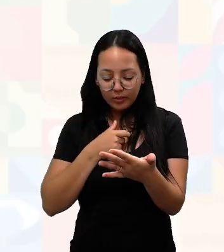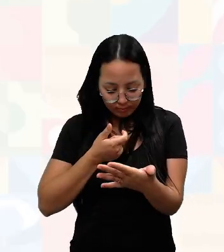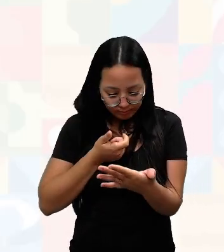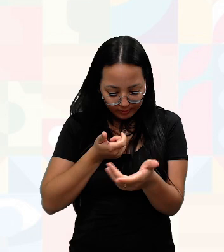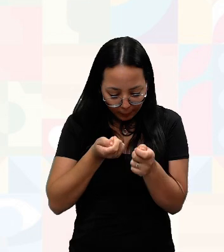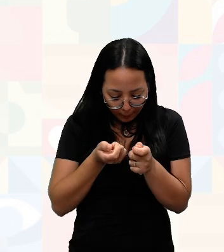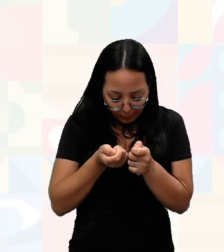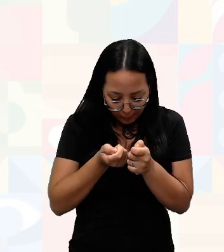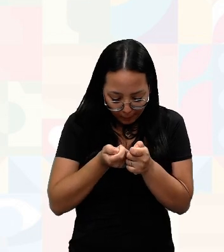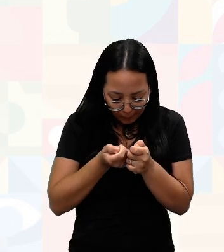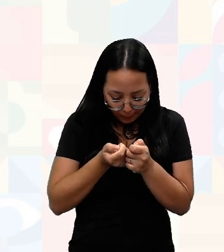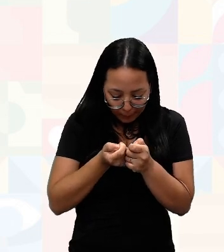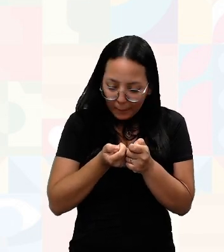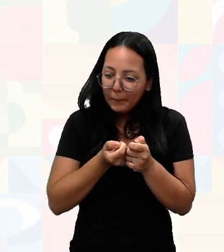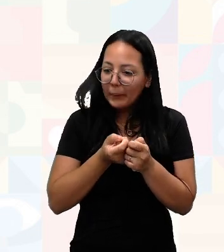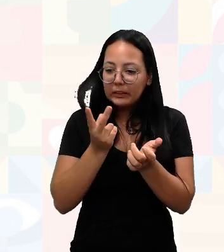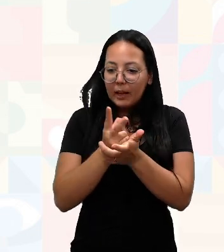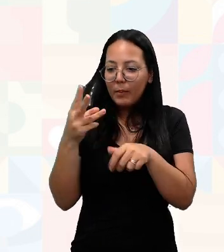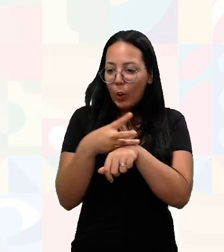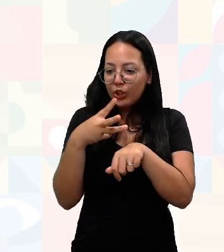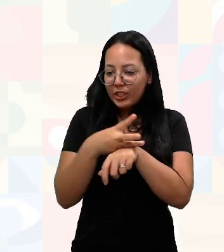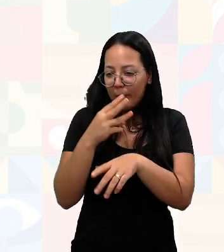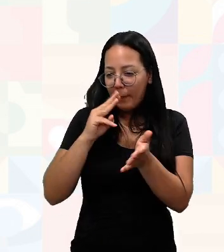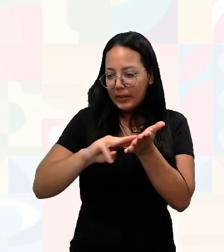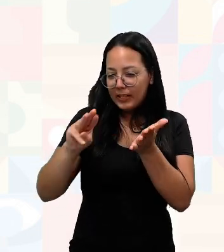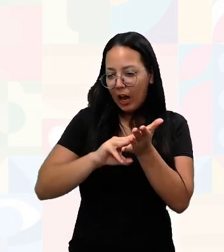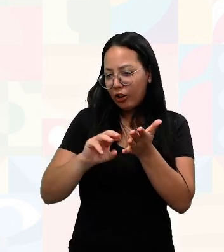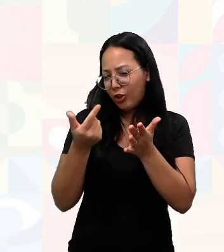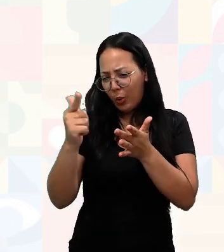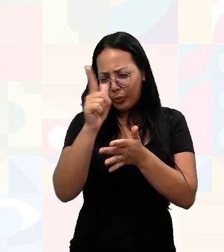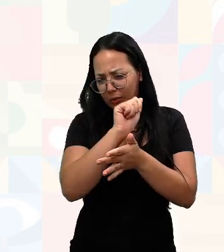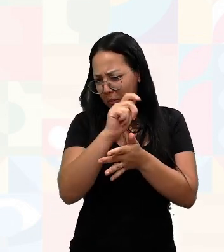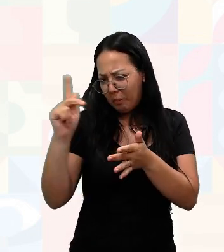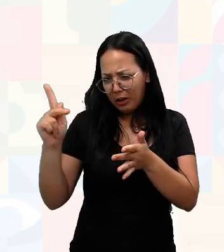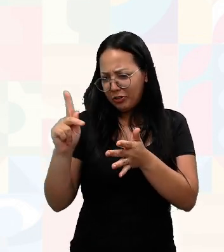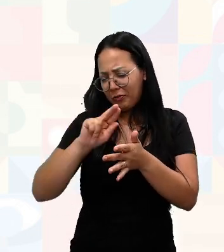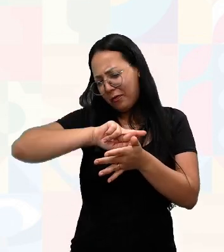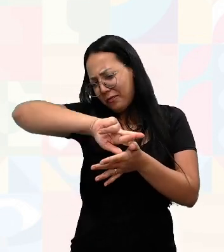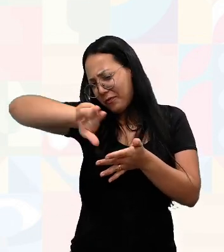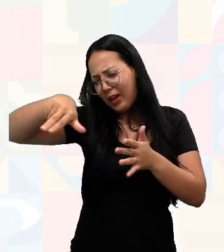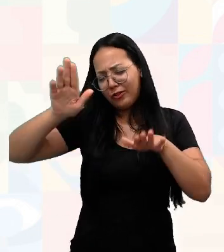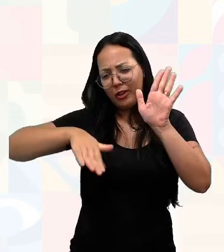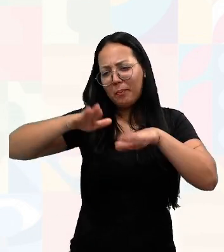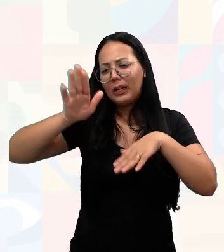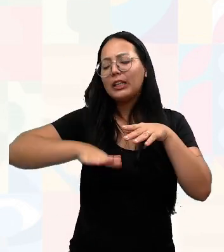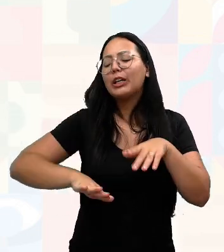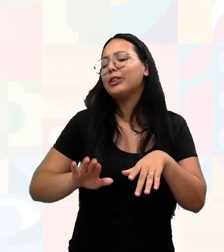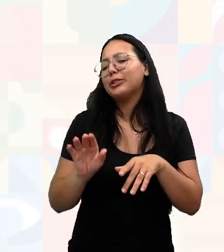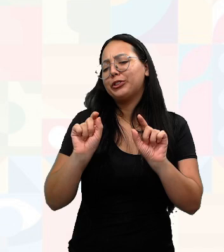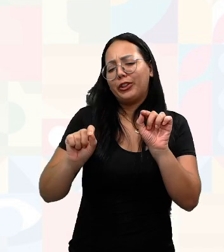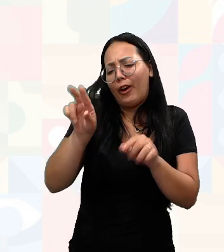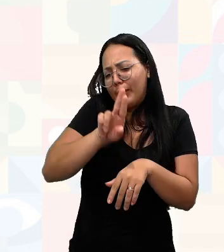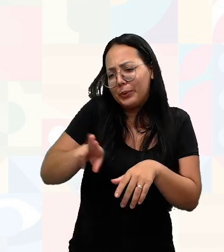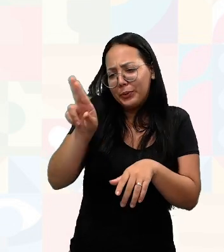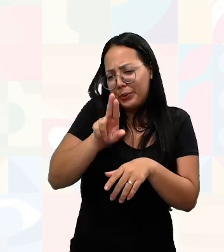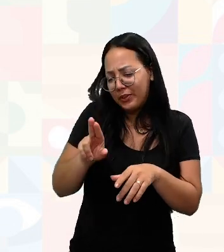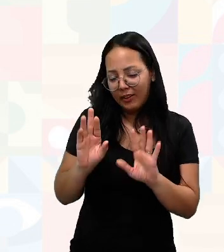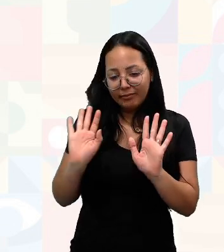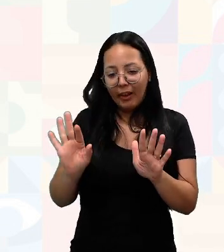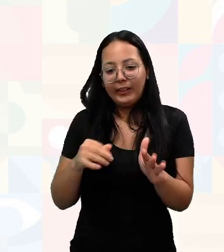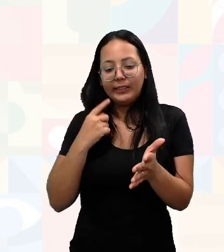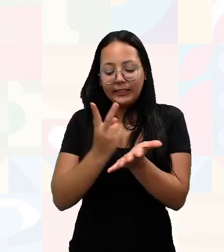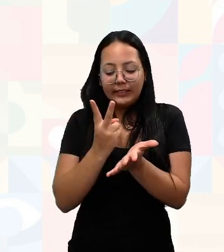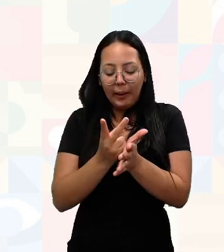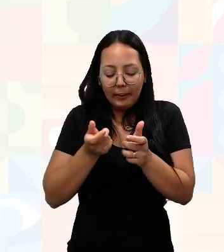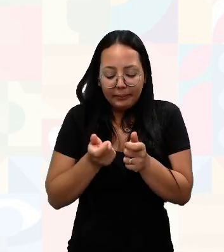nas mensagenzinhas de WhatsApp e de outros aplicativos aí, dependendo de quem está fazendo uso do aparelho, a